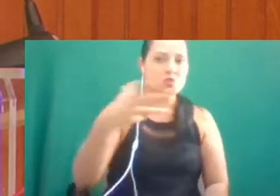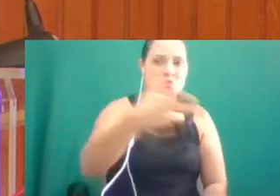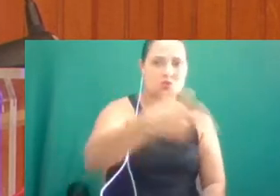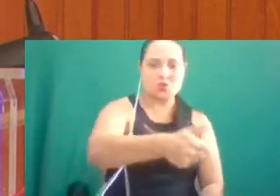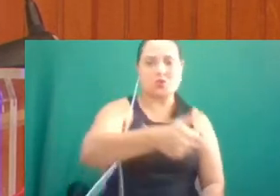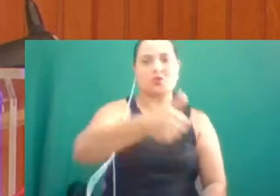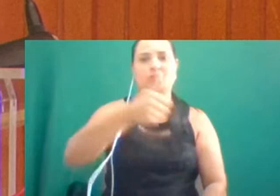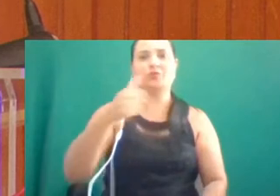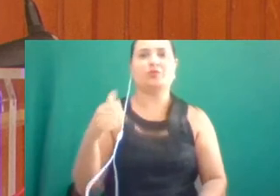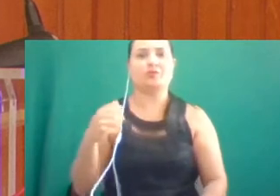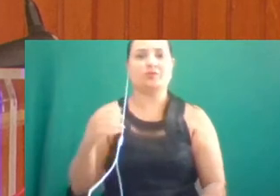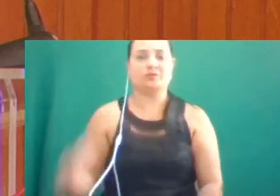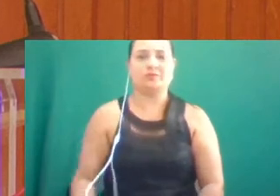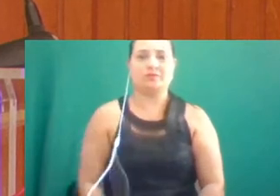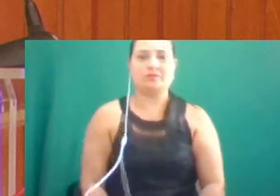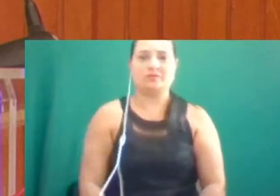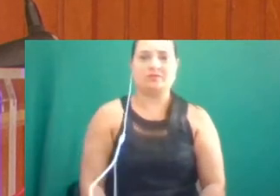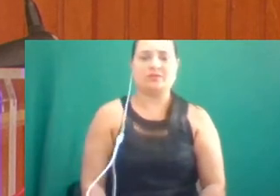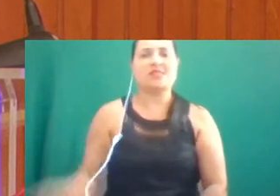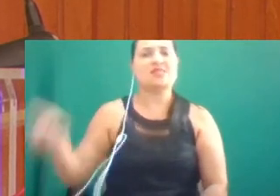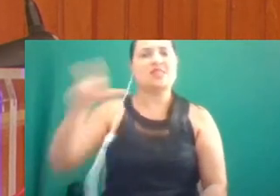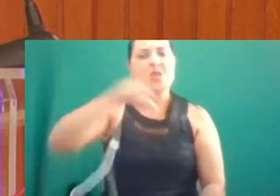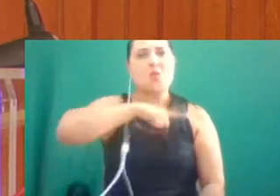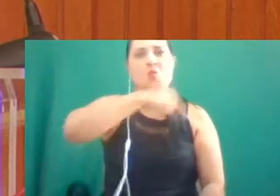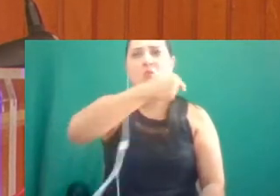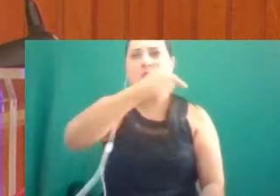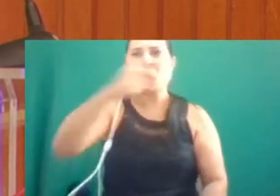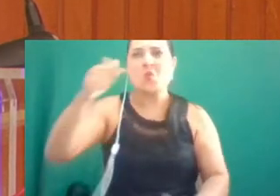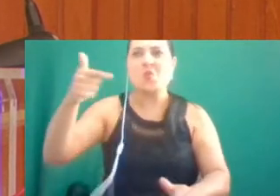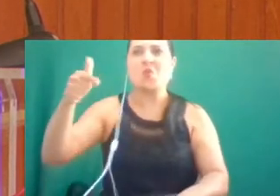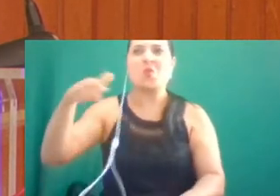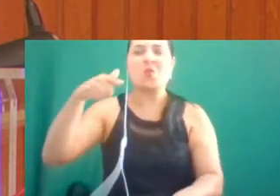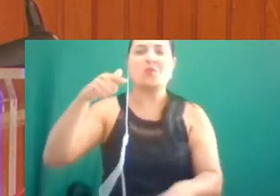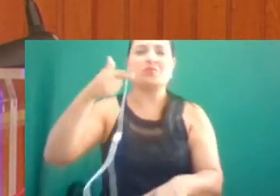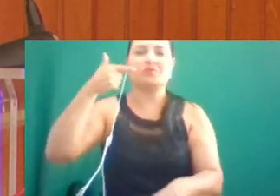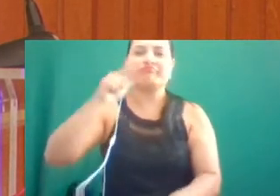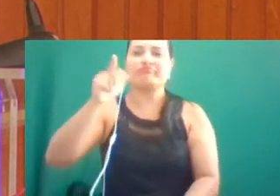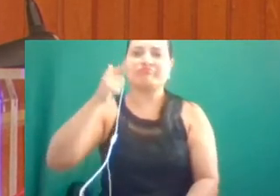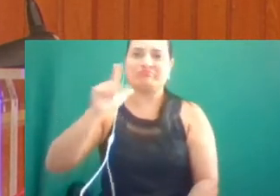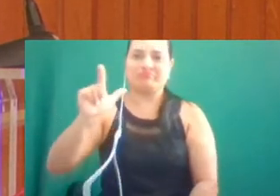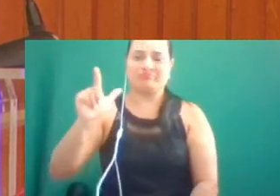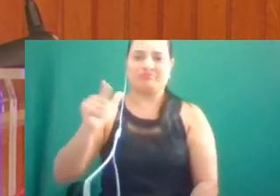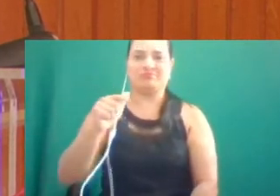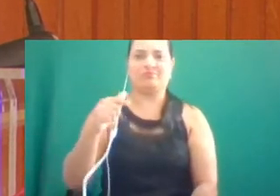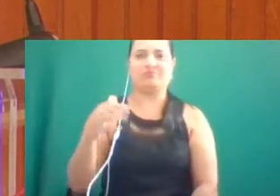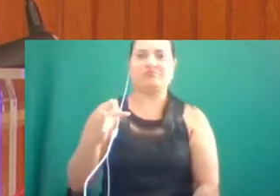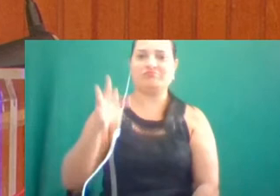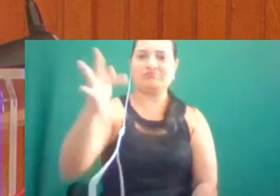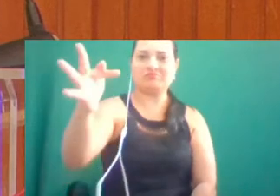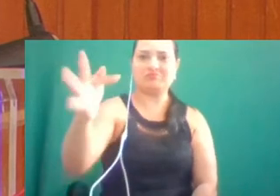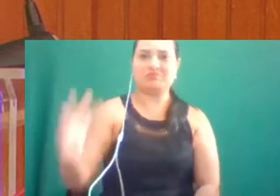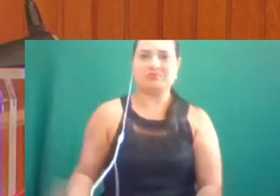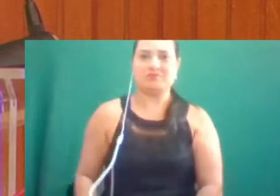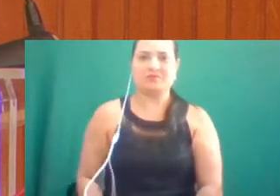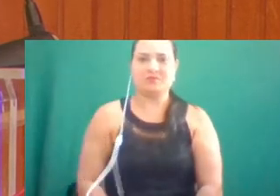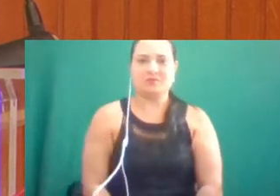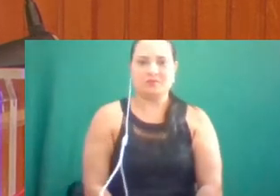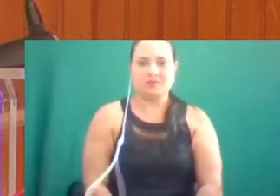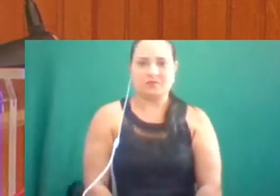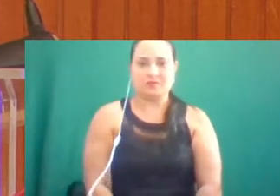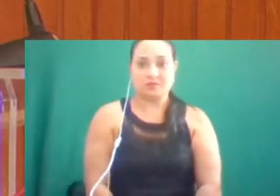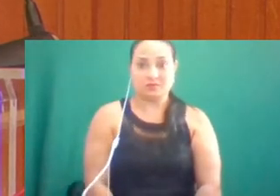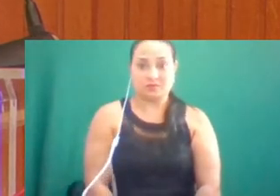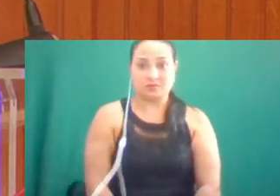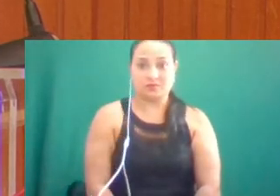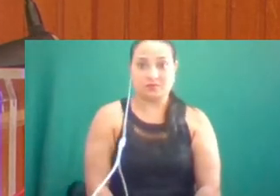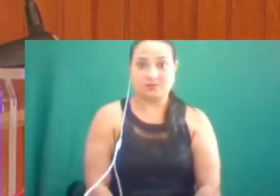neste ato está representando todos os homenageados indicados pelos formandos dos cursos de graduação, modalidades